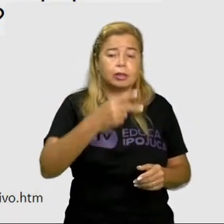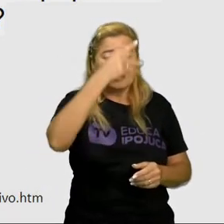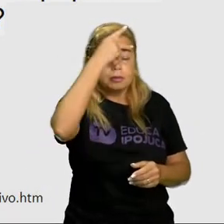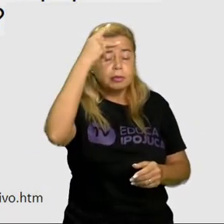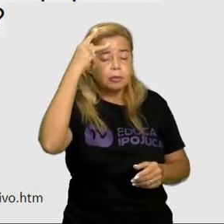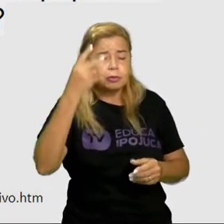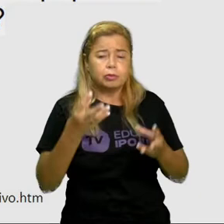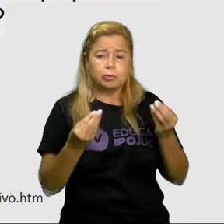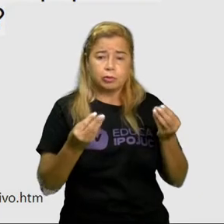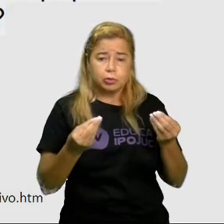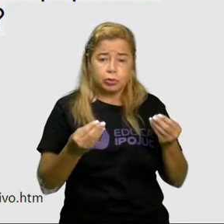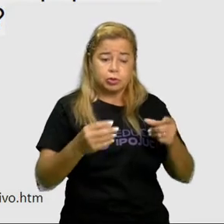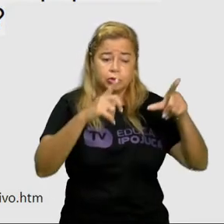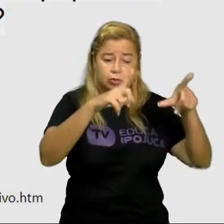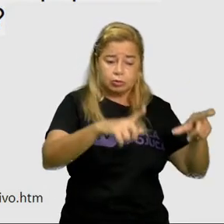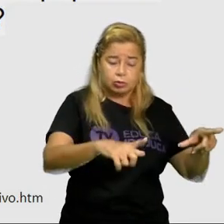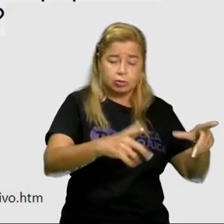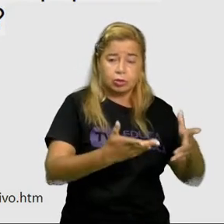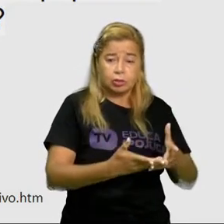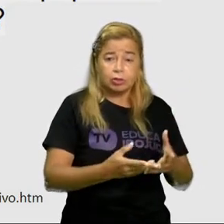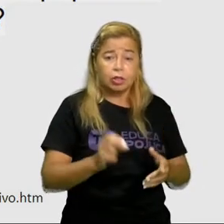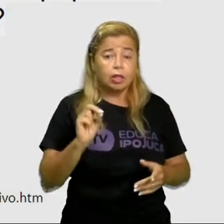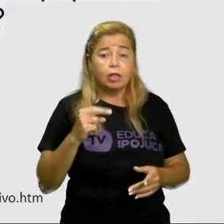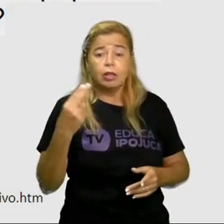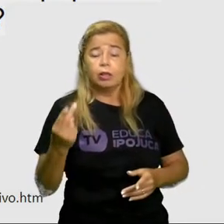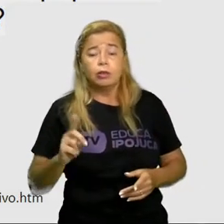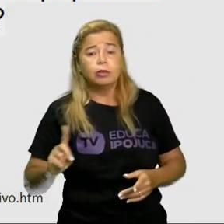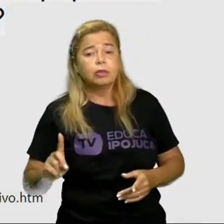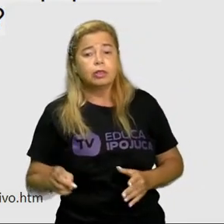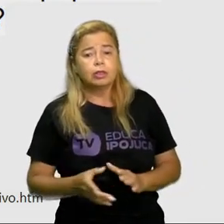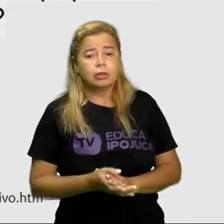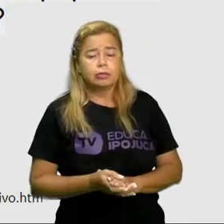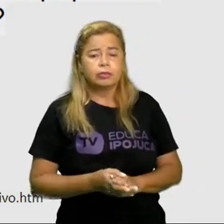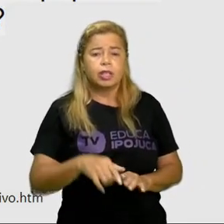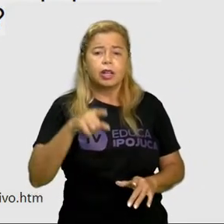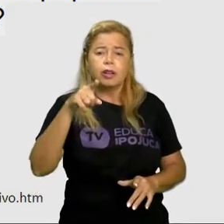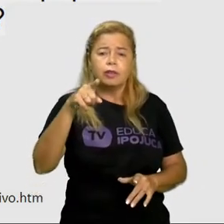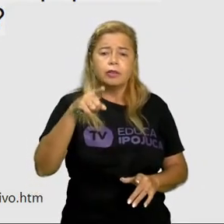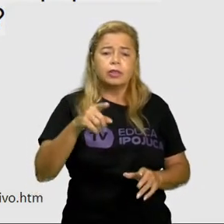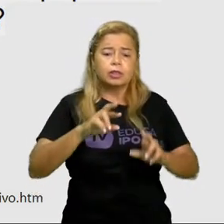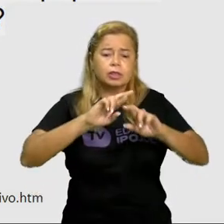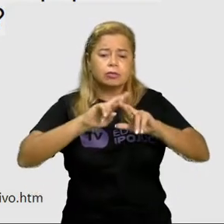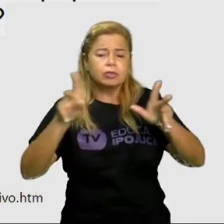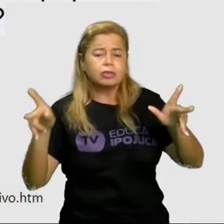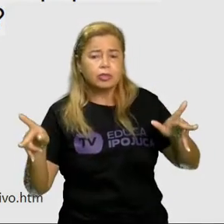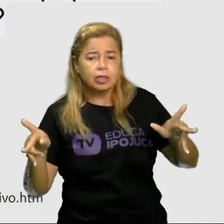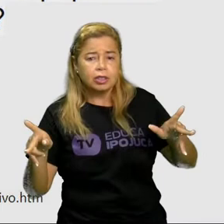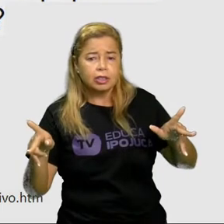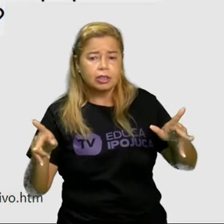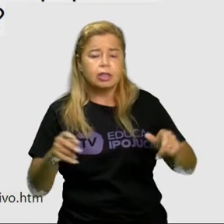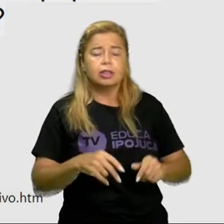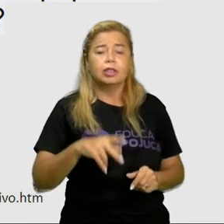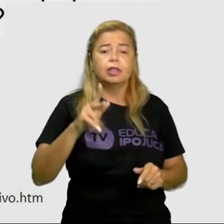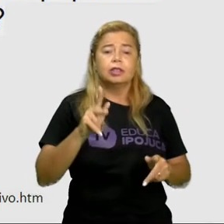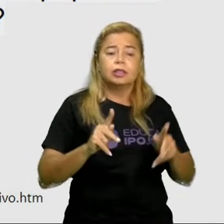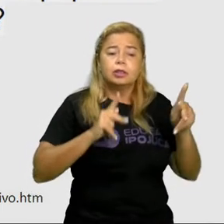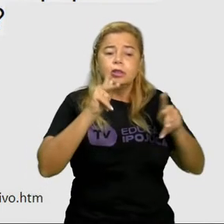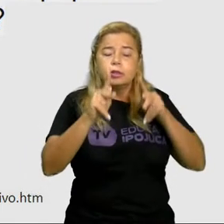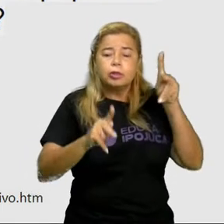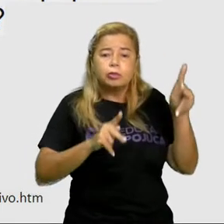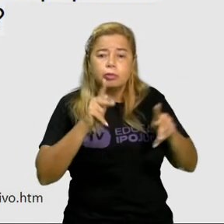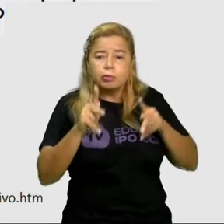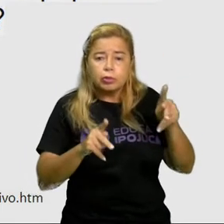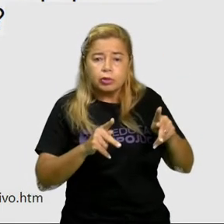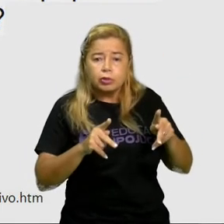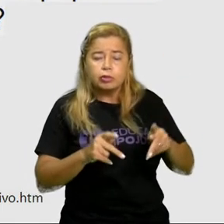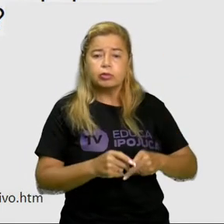muito populosa. Mas você sabe qual é a diferença de populoso e povoado. Às vezes a gente